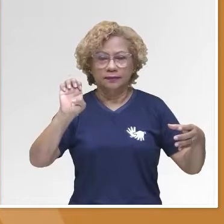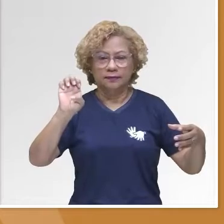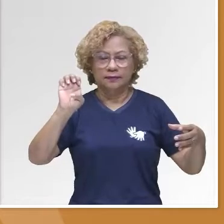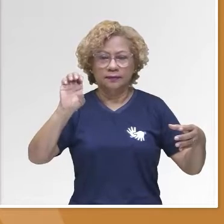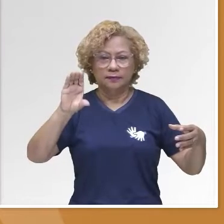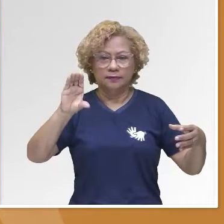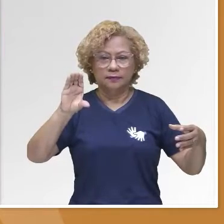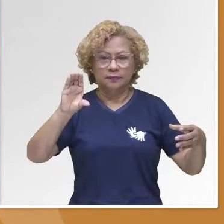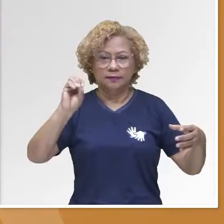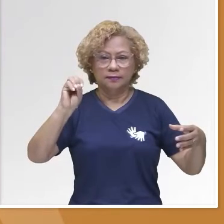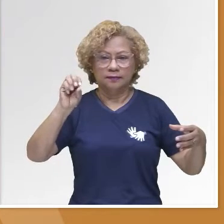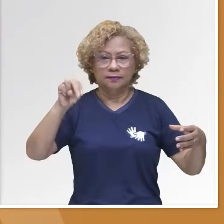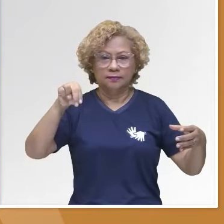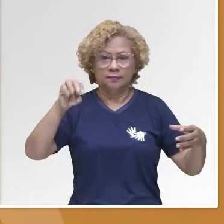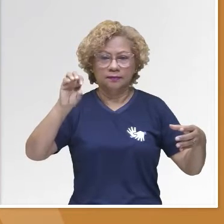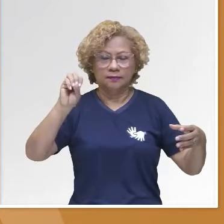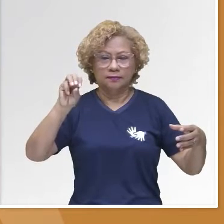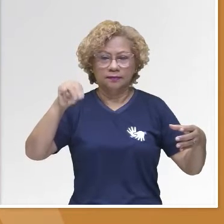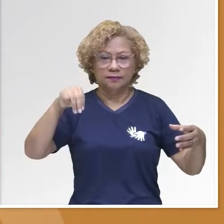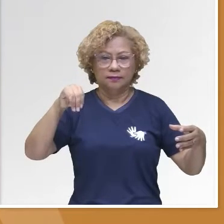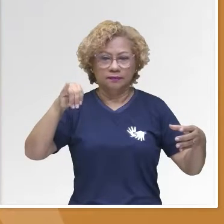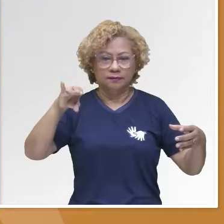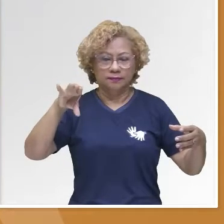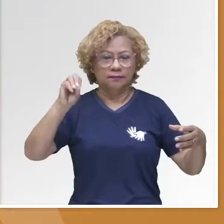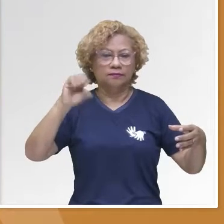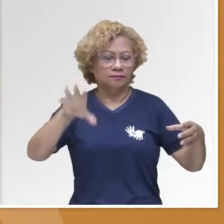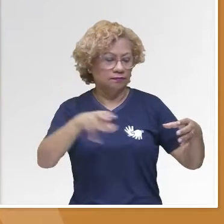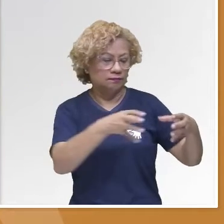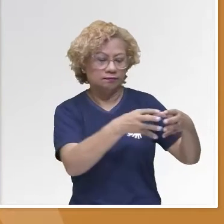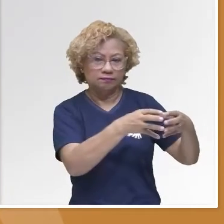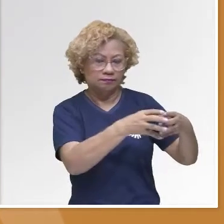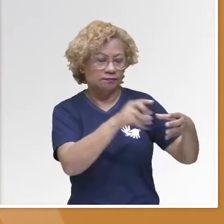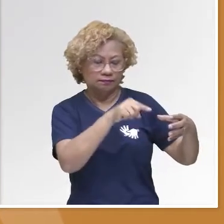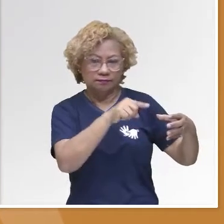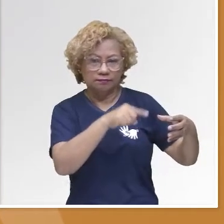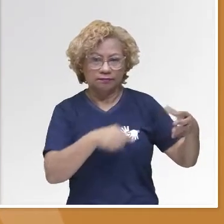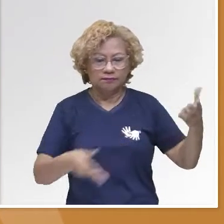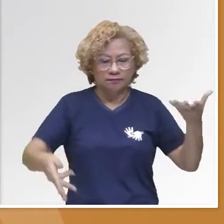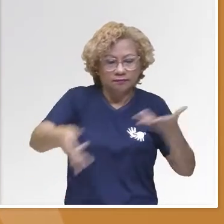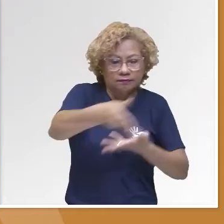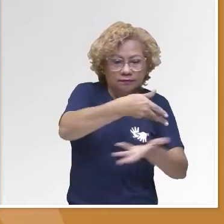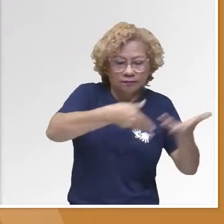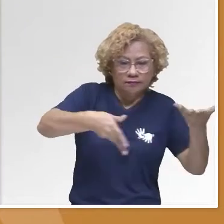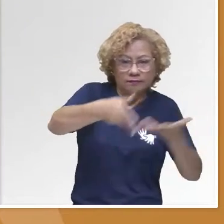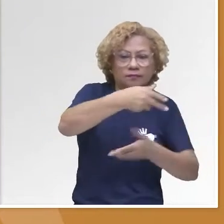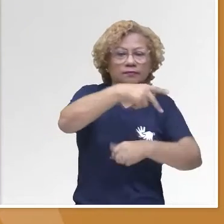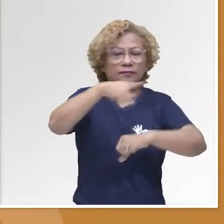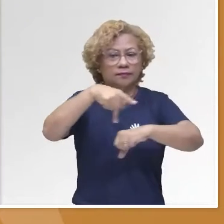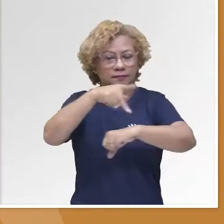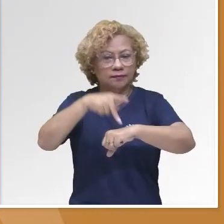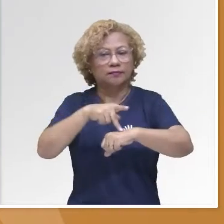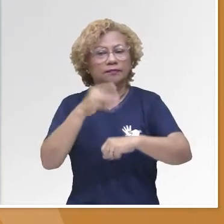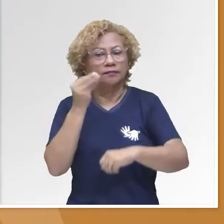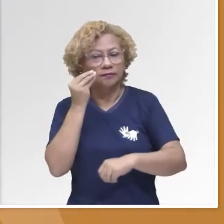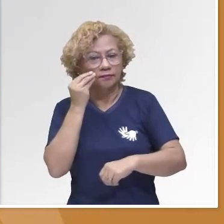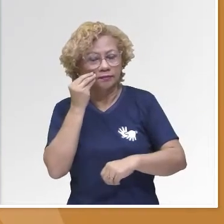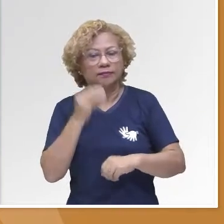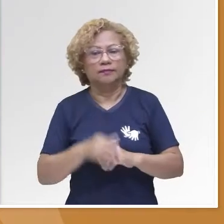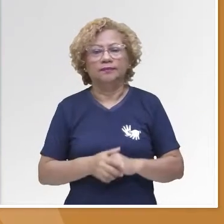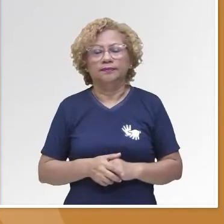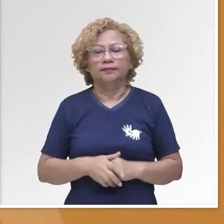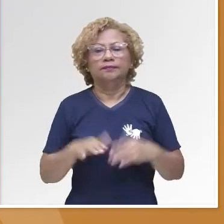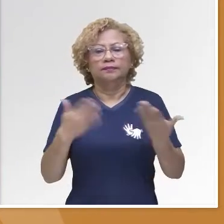verificando essas conexões que vão existir entre os países, vamos iniciar nossa aula. Então, olha só, a partir